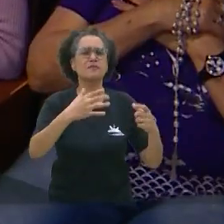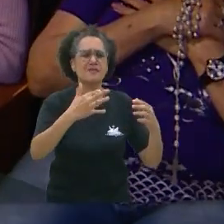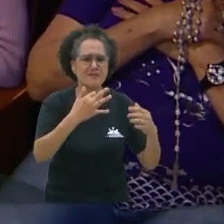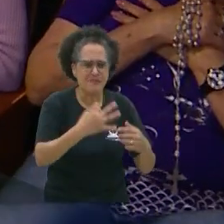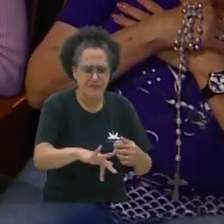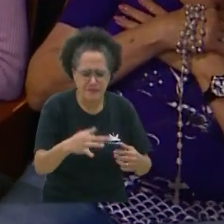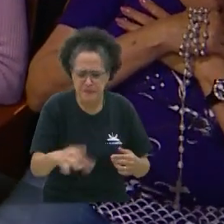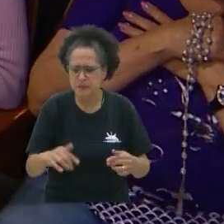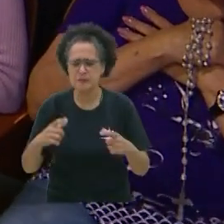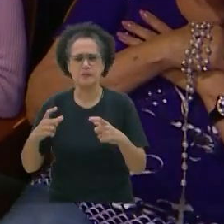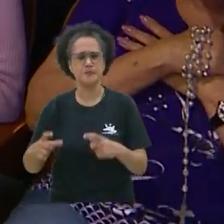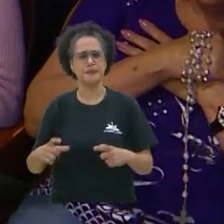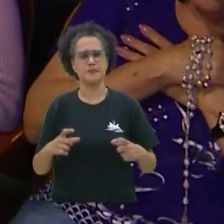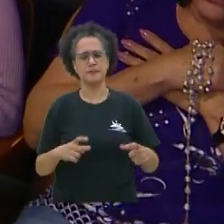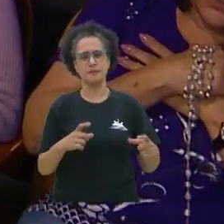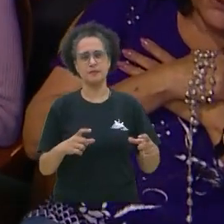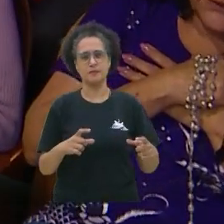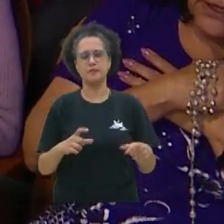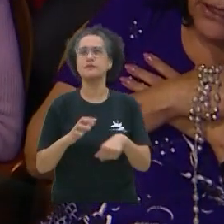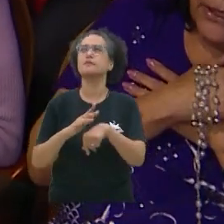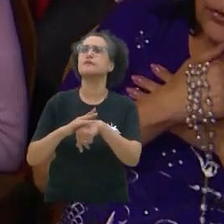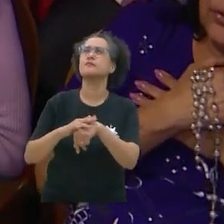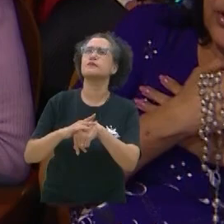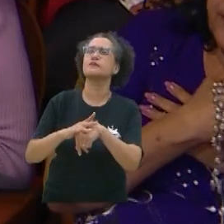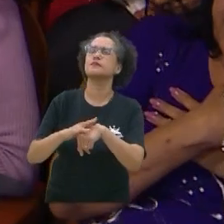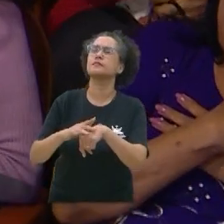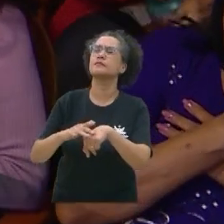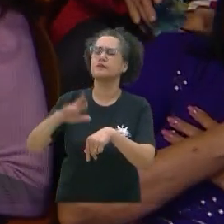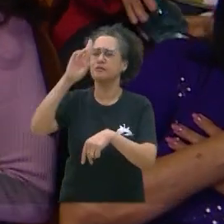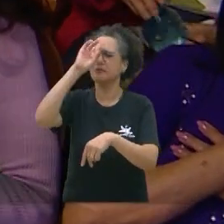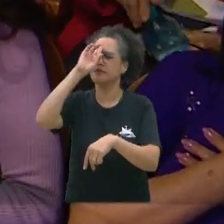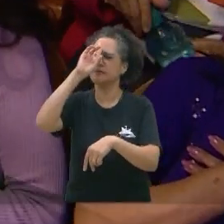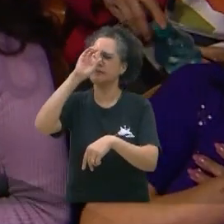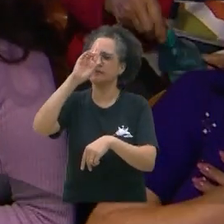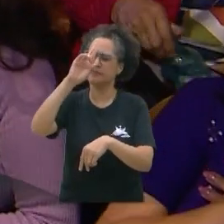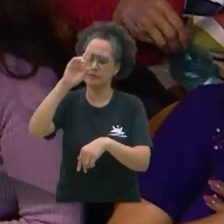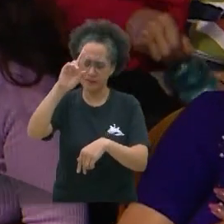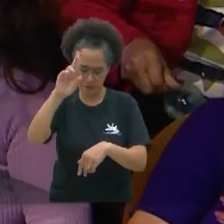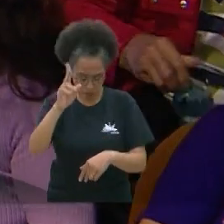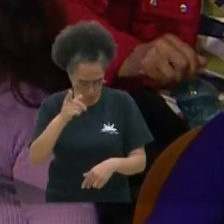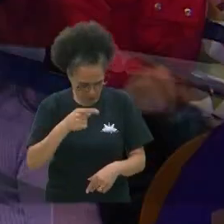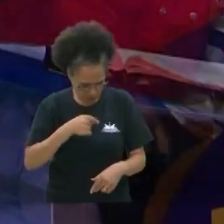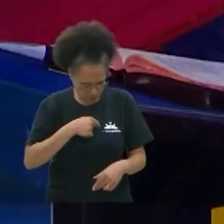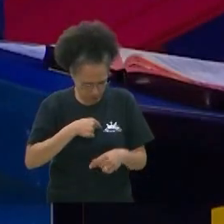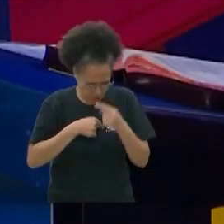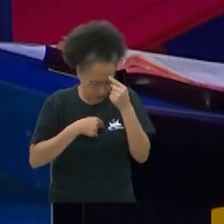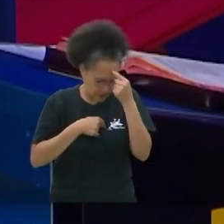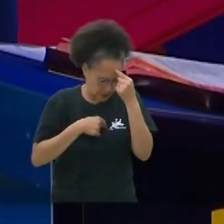dói. Cura, Senhor, bem aqui.